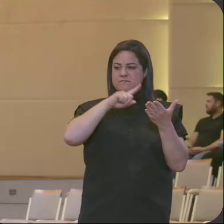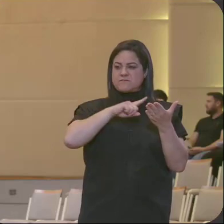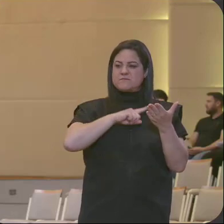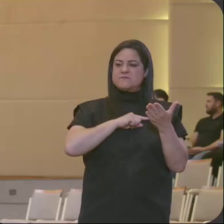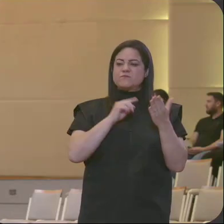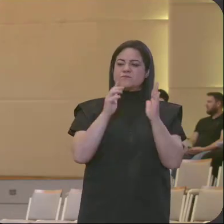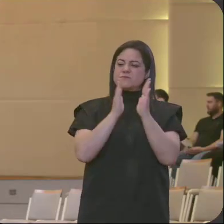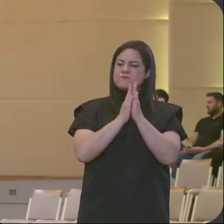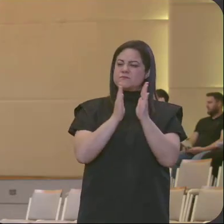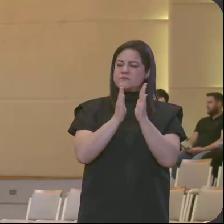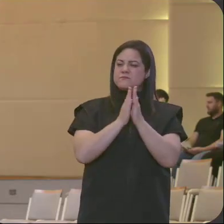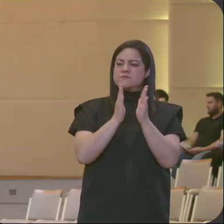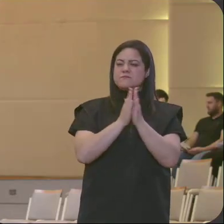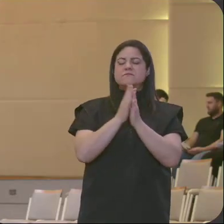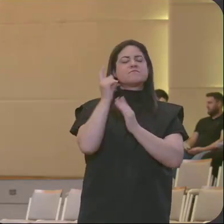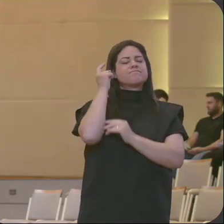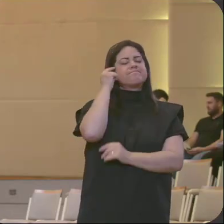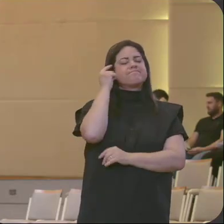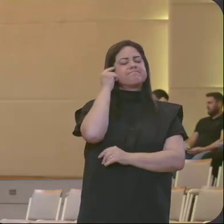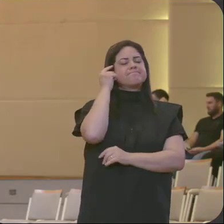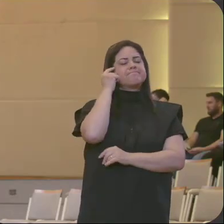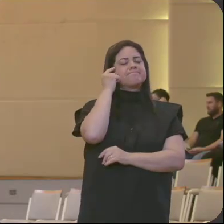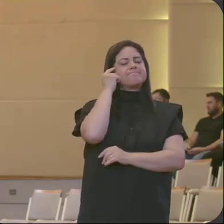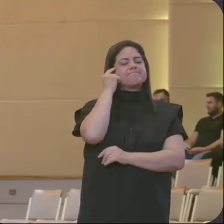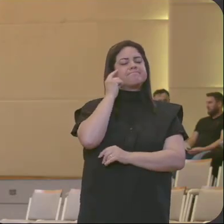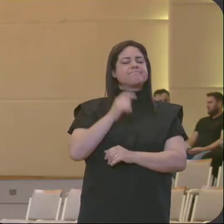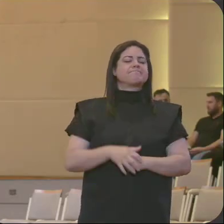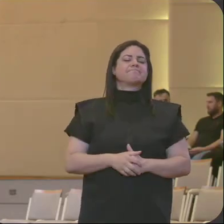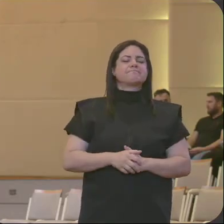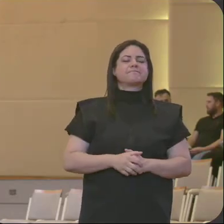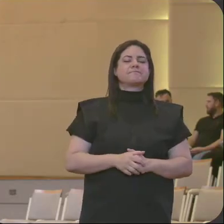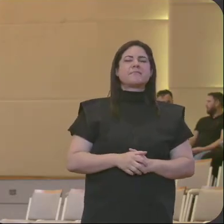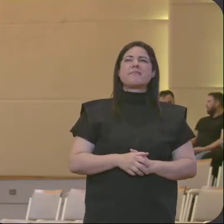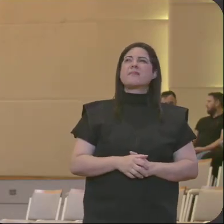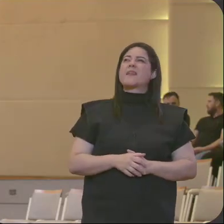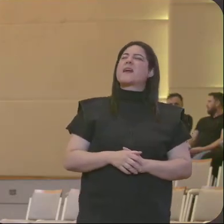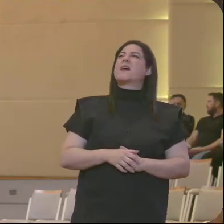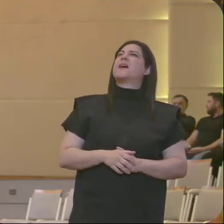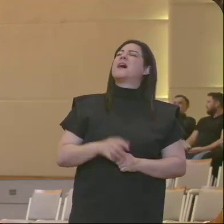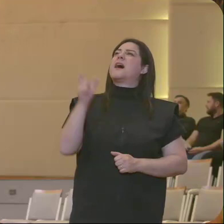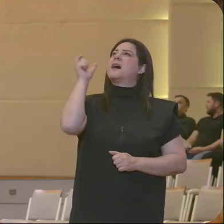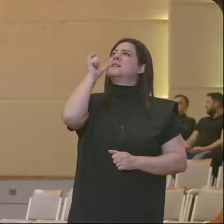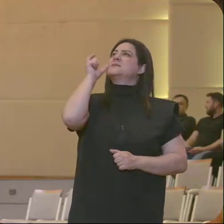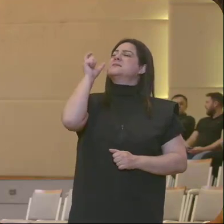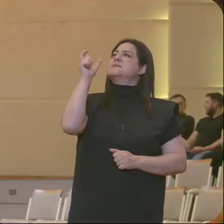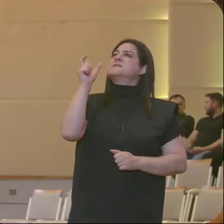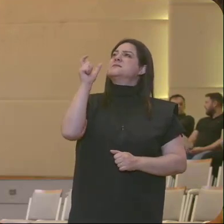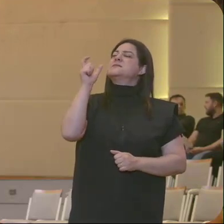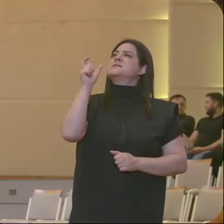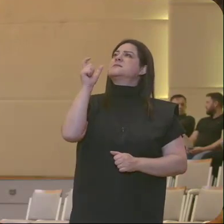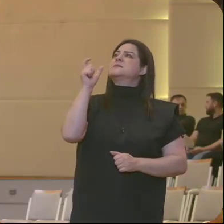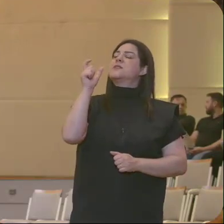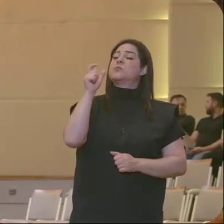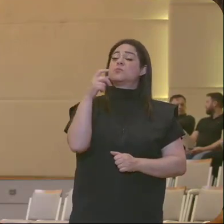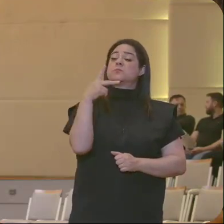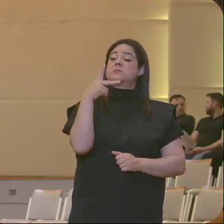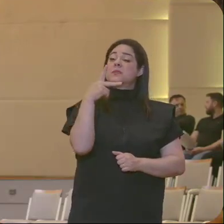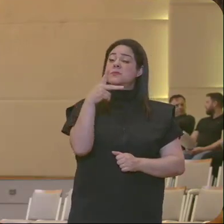está. Fechar os olhos é para você não se concentrar em mais nada a não ser você